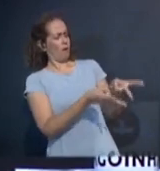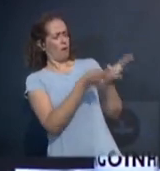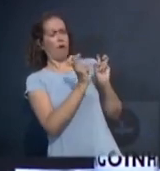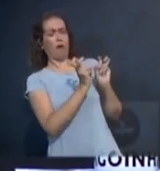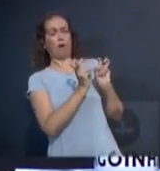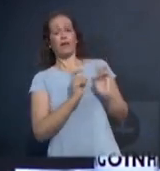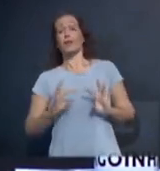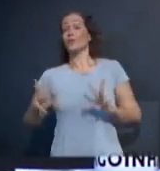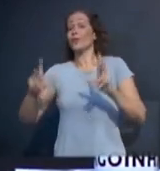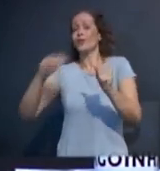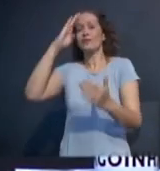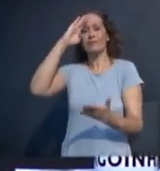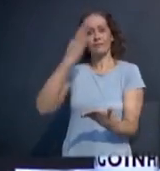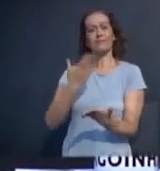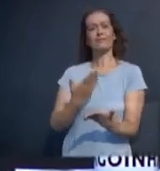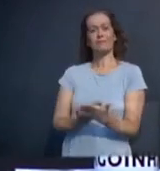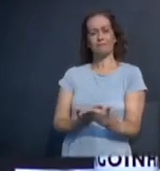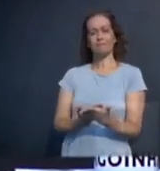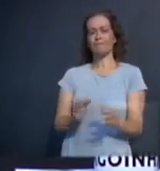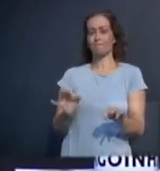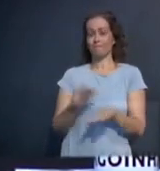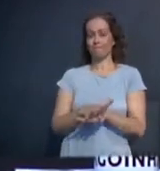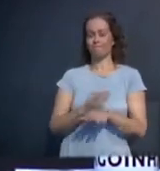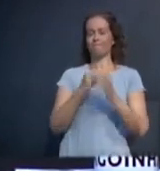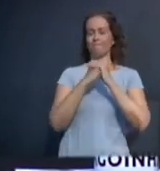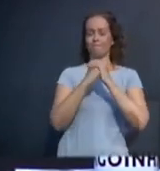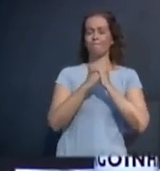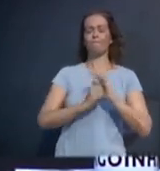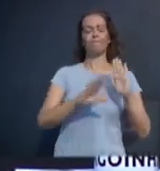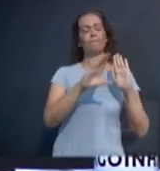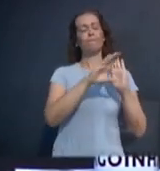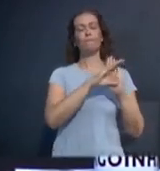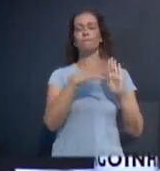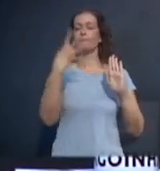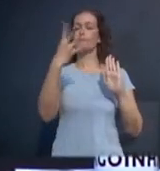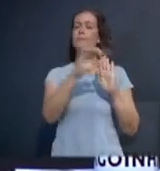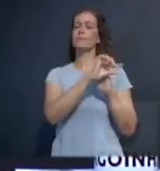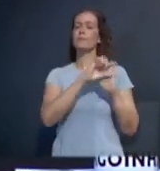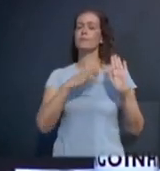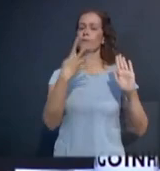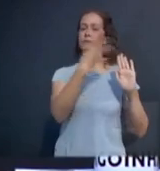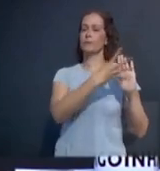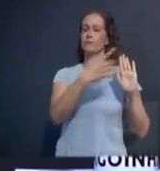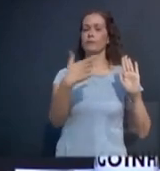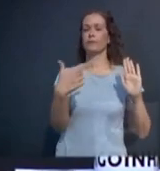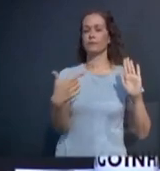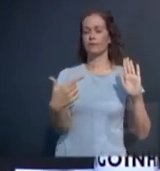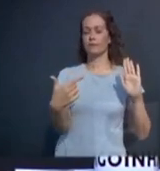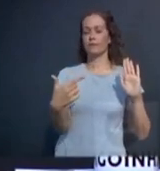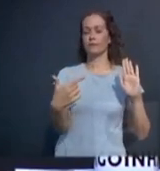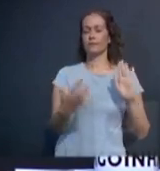creram. No capítulo 4, o verso de número 42.